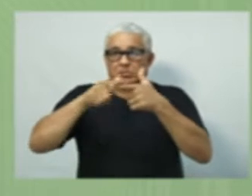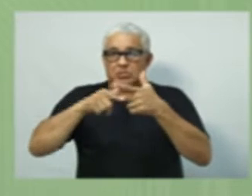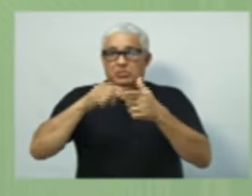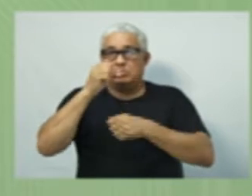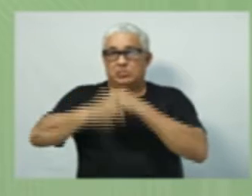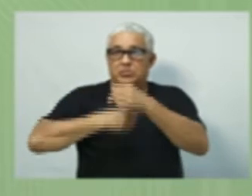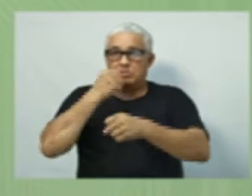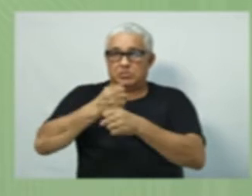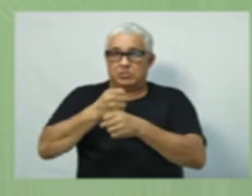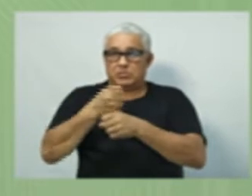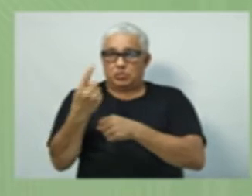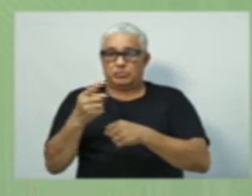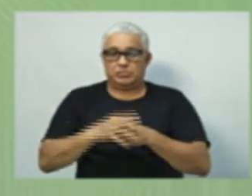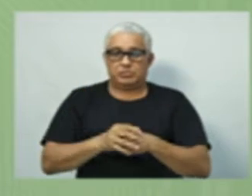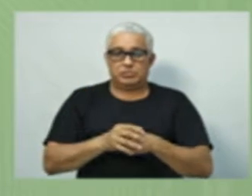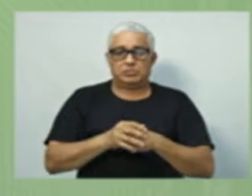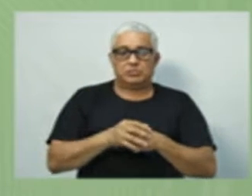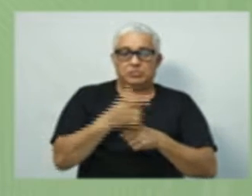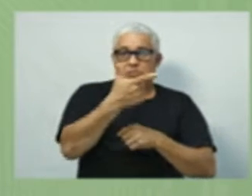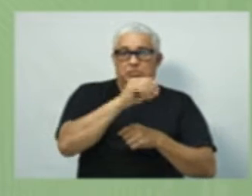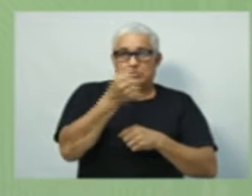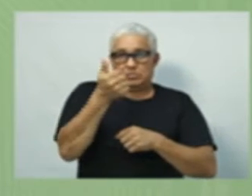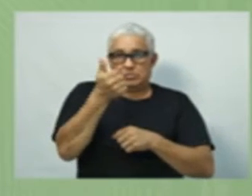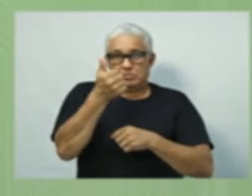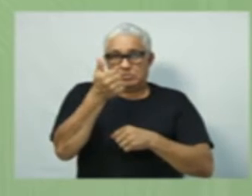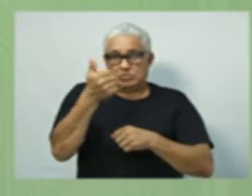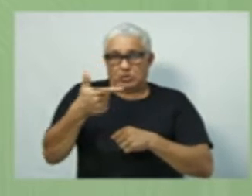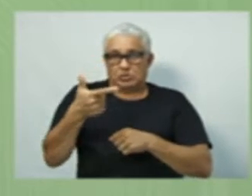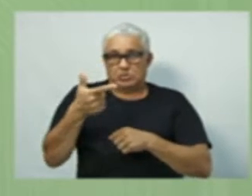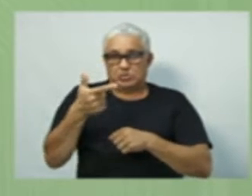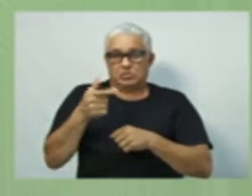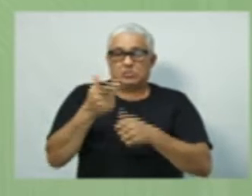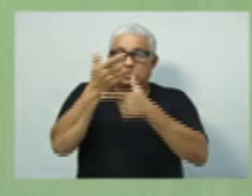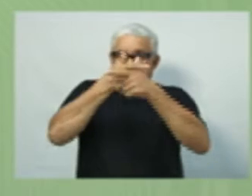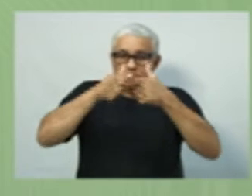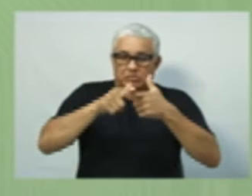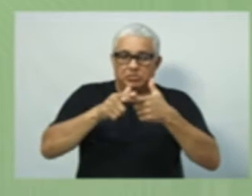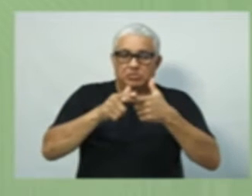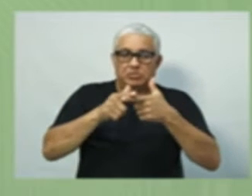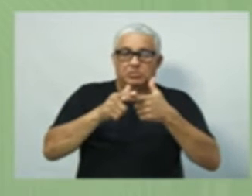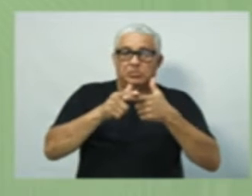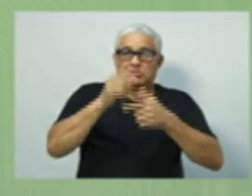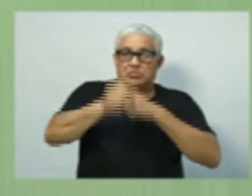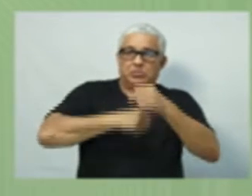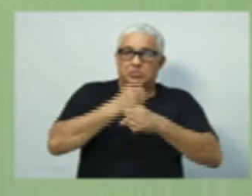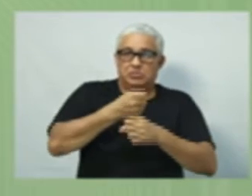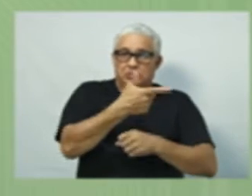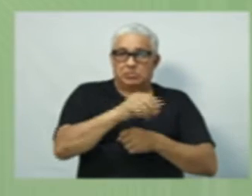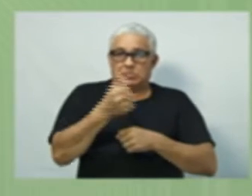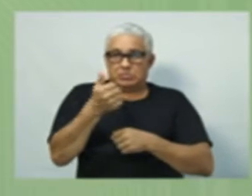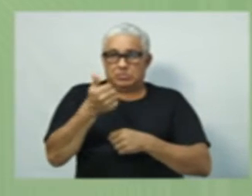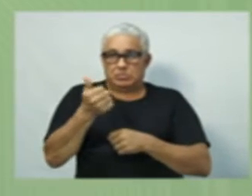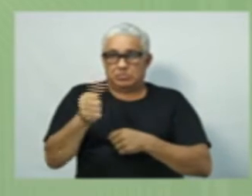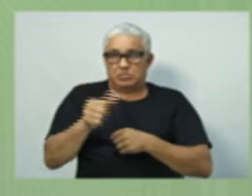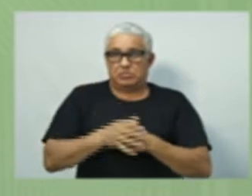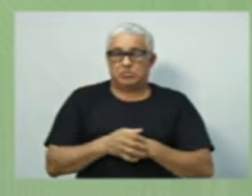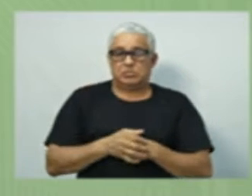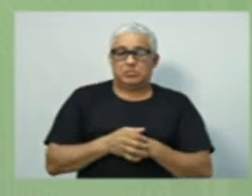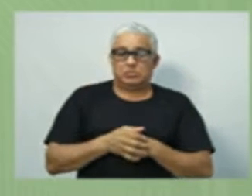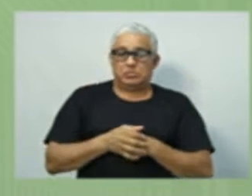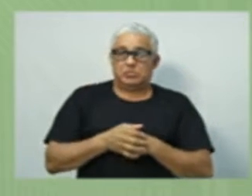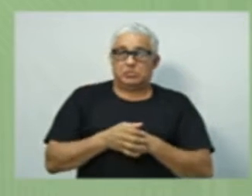ativo do ano de 2012 o ano atual / ativo do ano 2011 que o ano